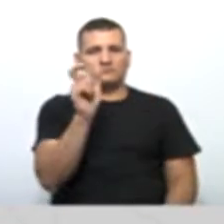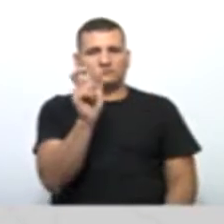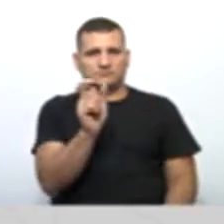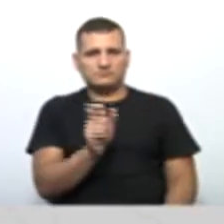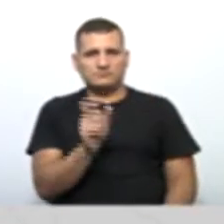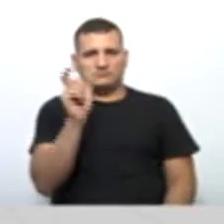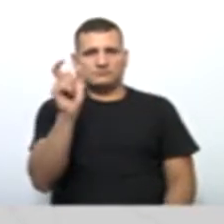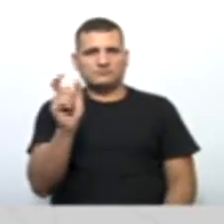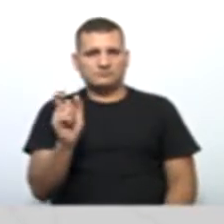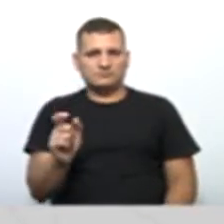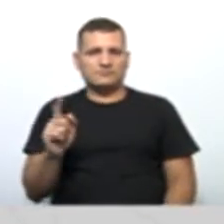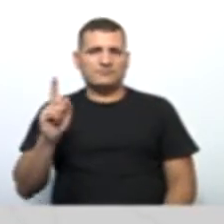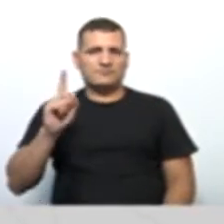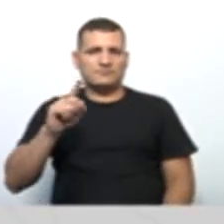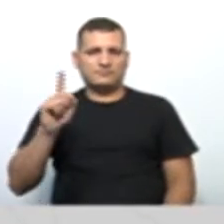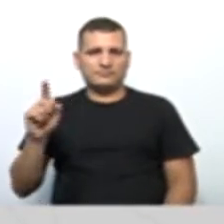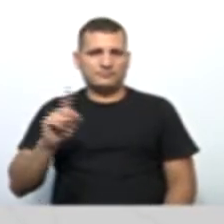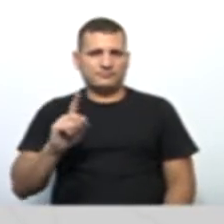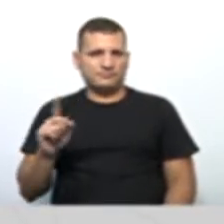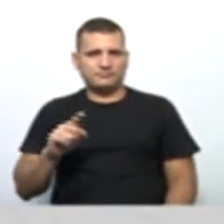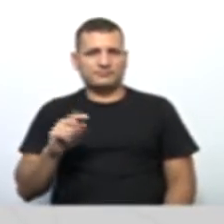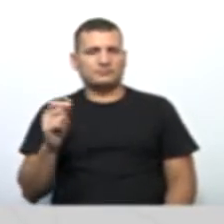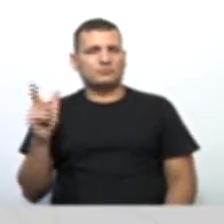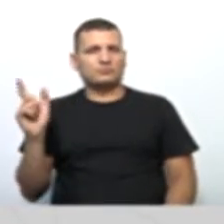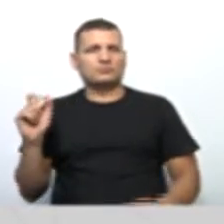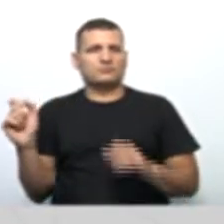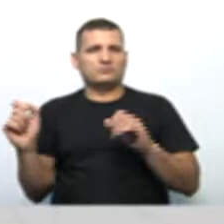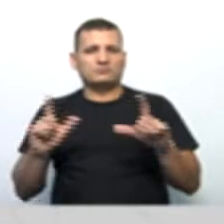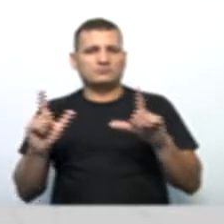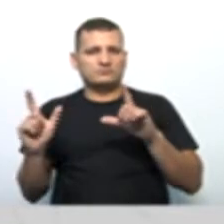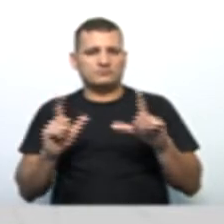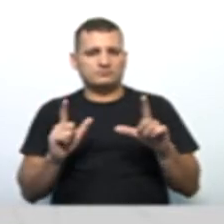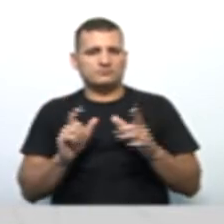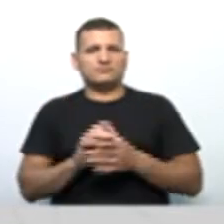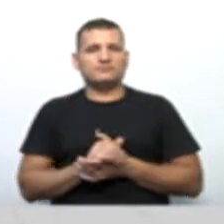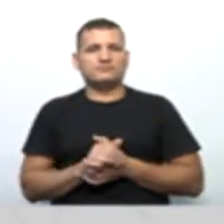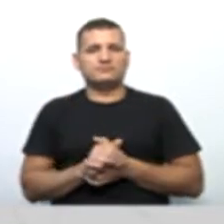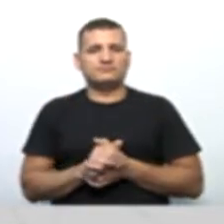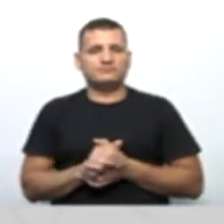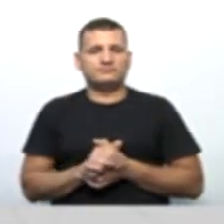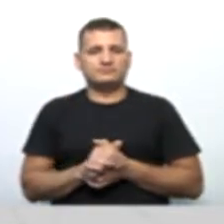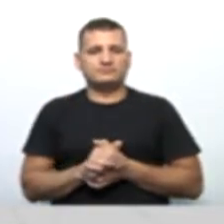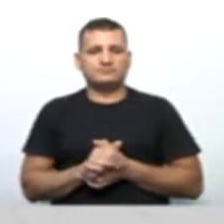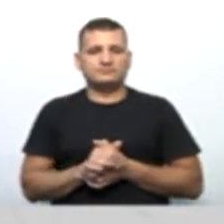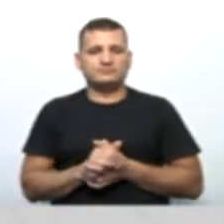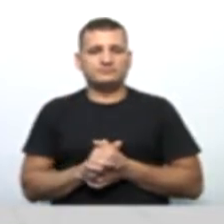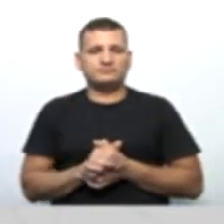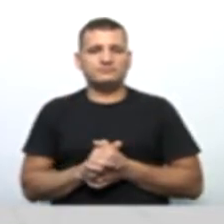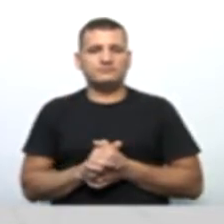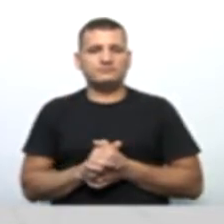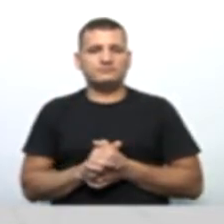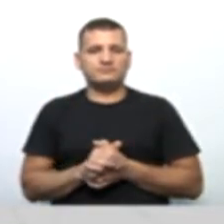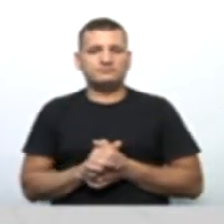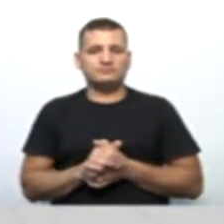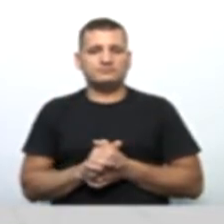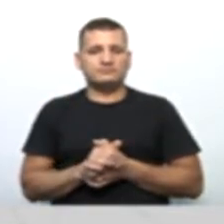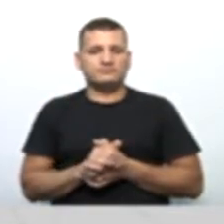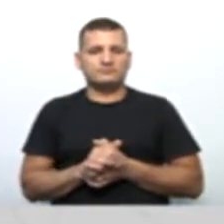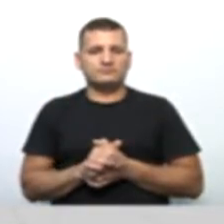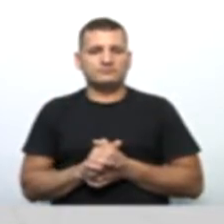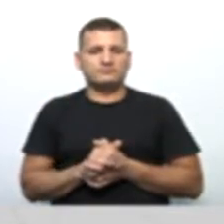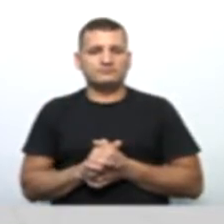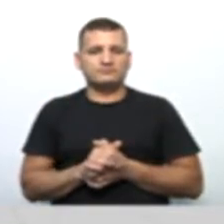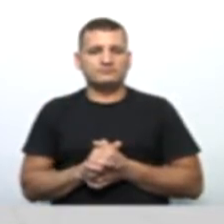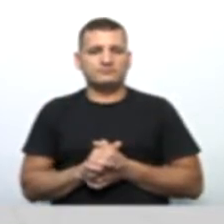visita de portfólio seis botões que vai levar ele há outros outros links outra formatação do mesmo site